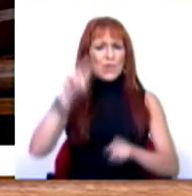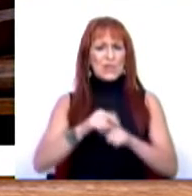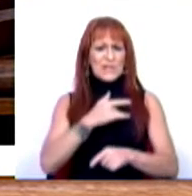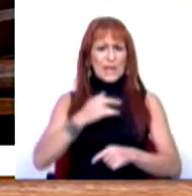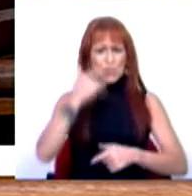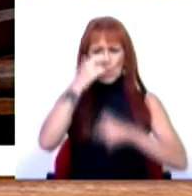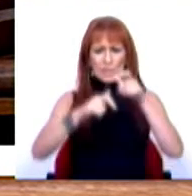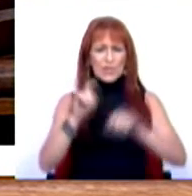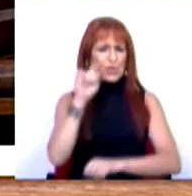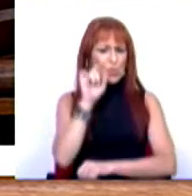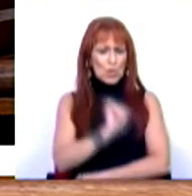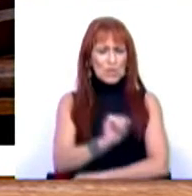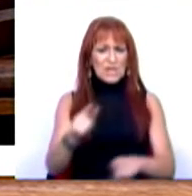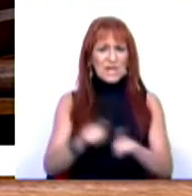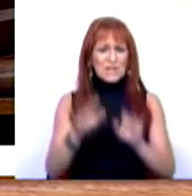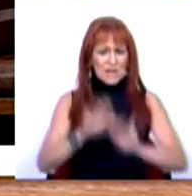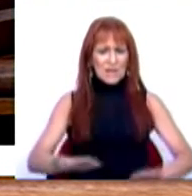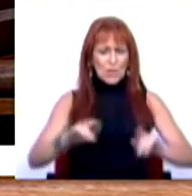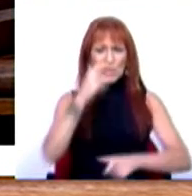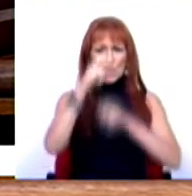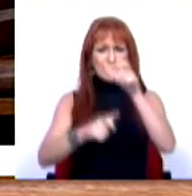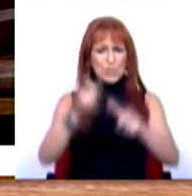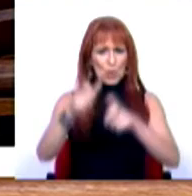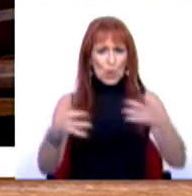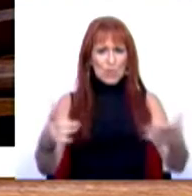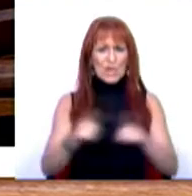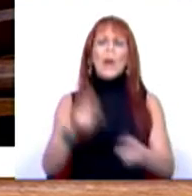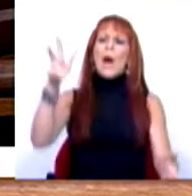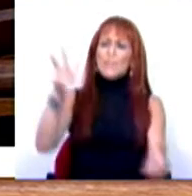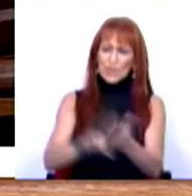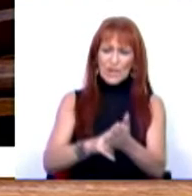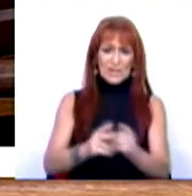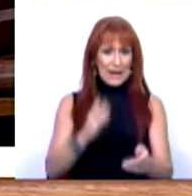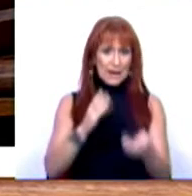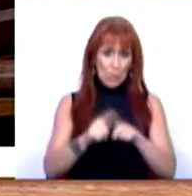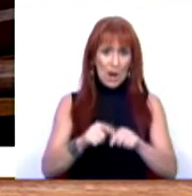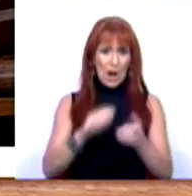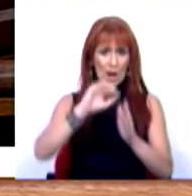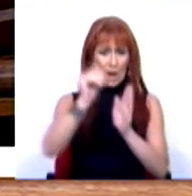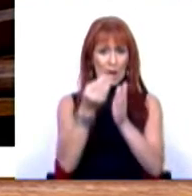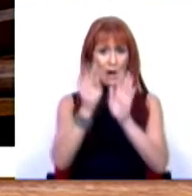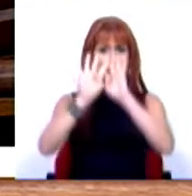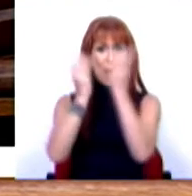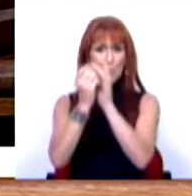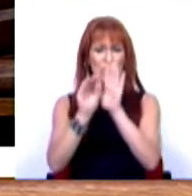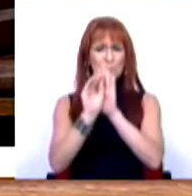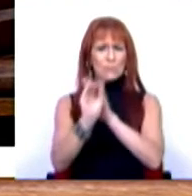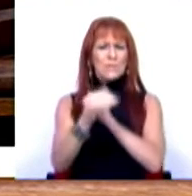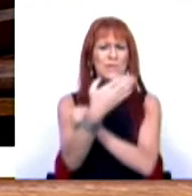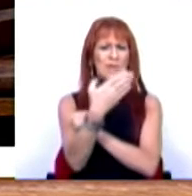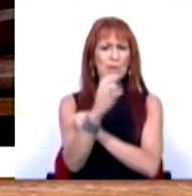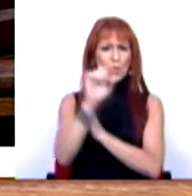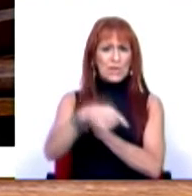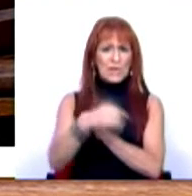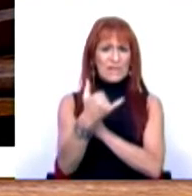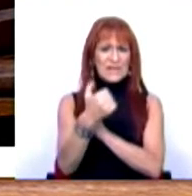saúde pública, segurança e tranquilidade das populações, foi aprovado, através da resolução do Conselho de Ministros 78, a